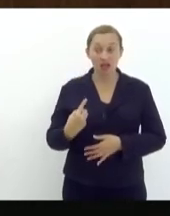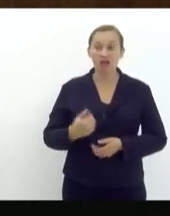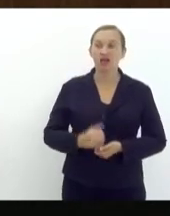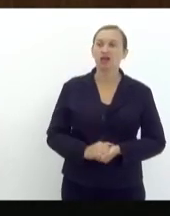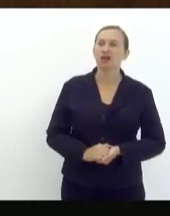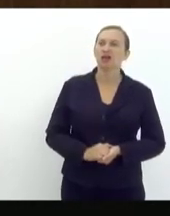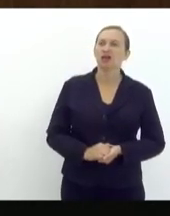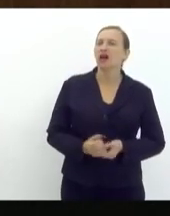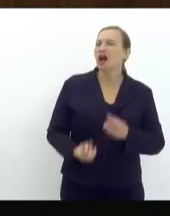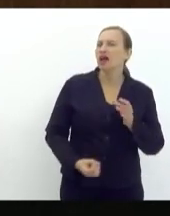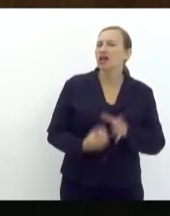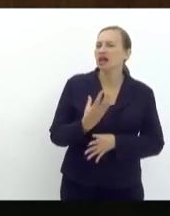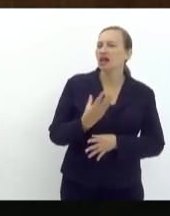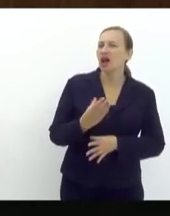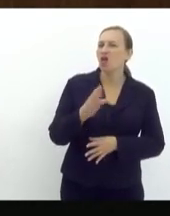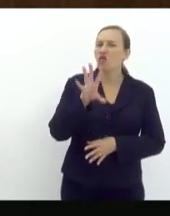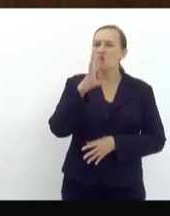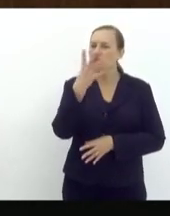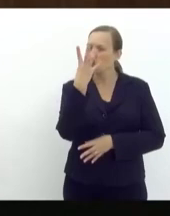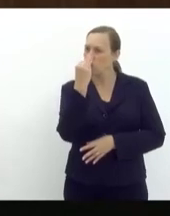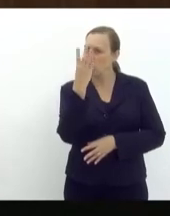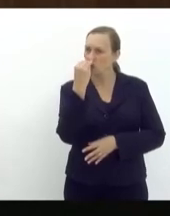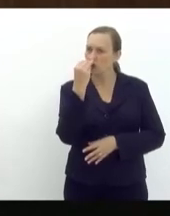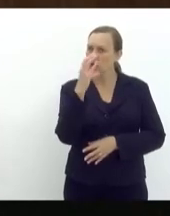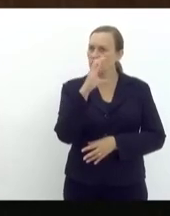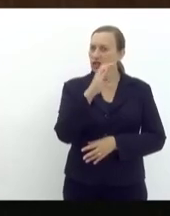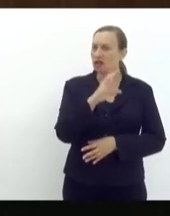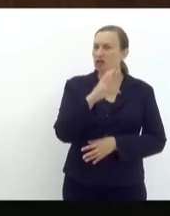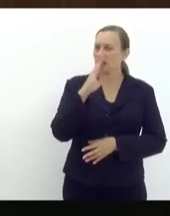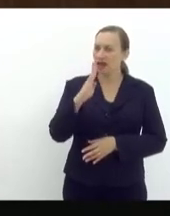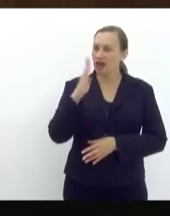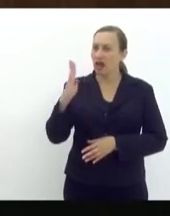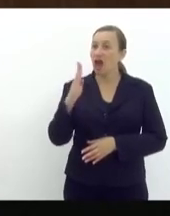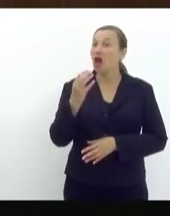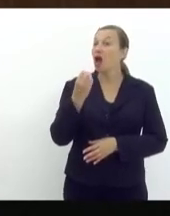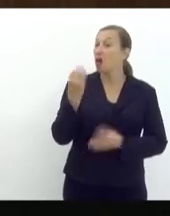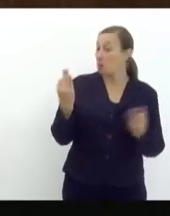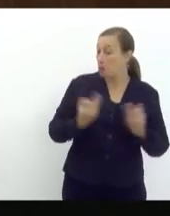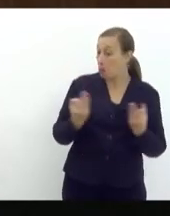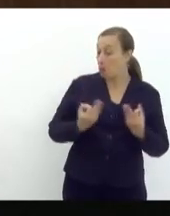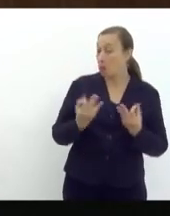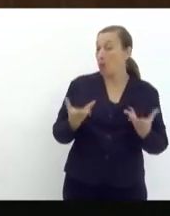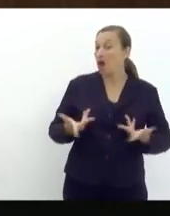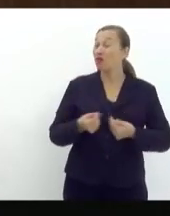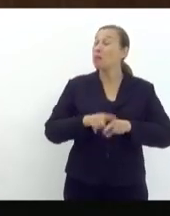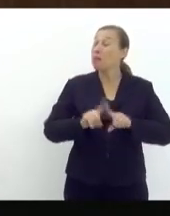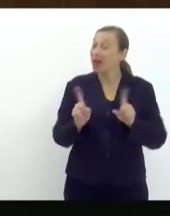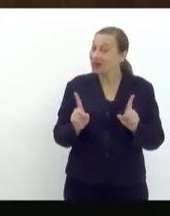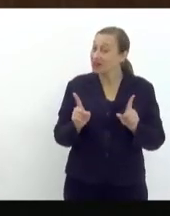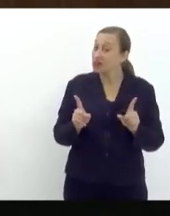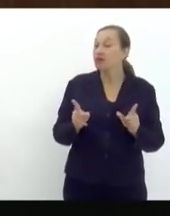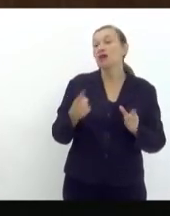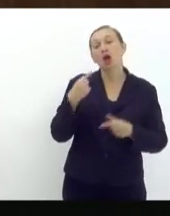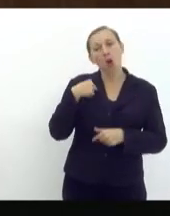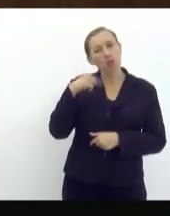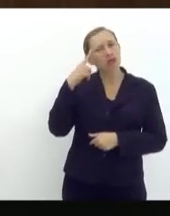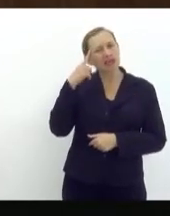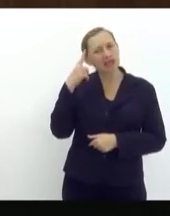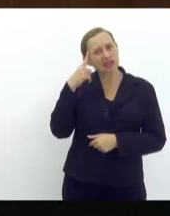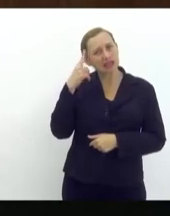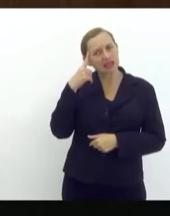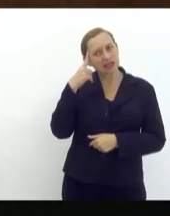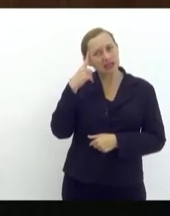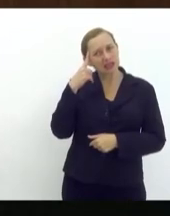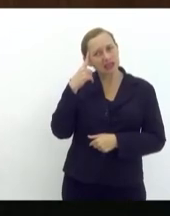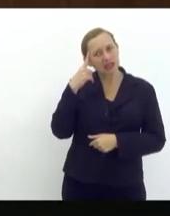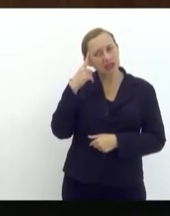a criar fototeca é ótimo e maravilhoso mas deveria penso eu você no